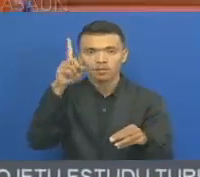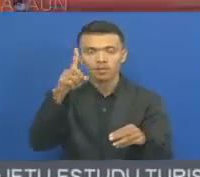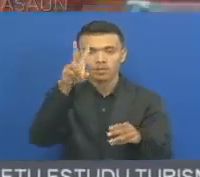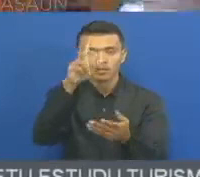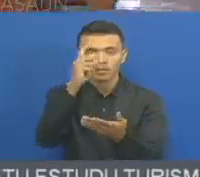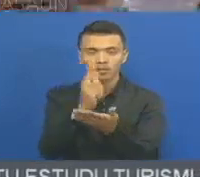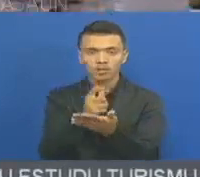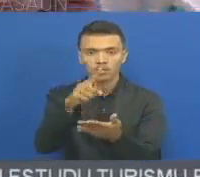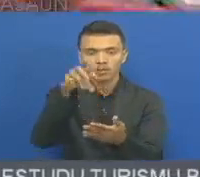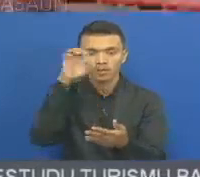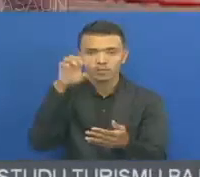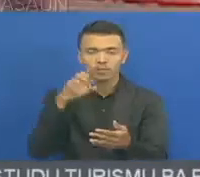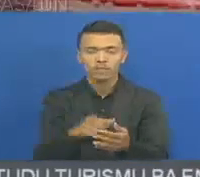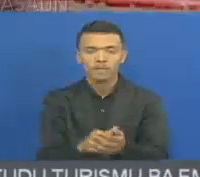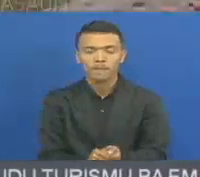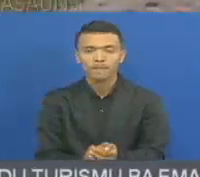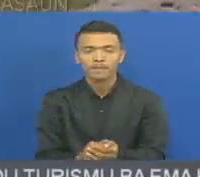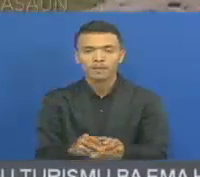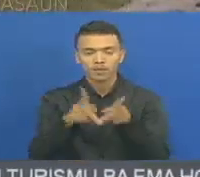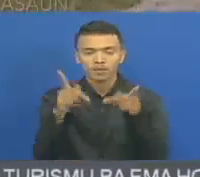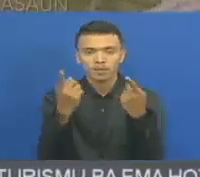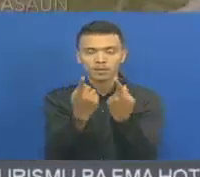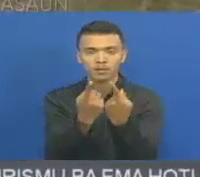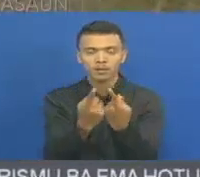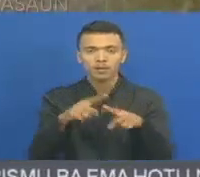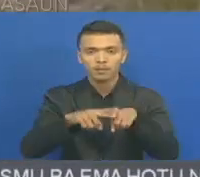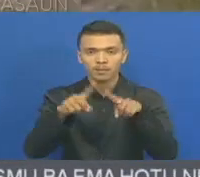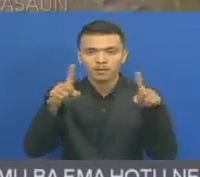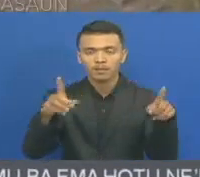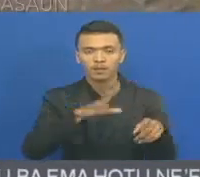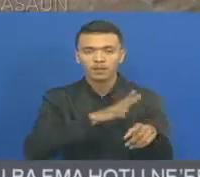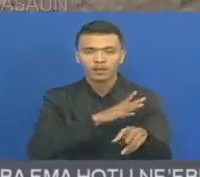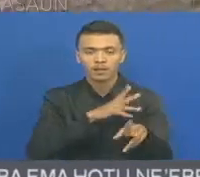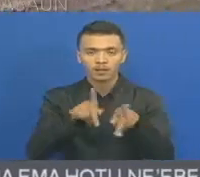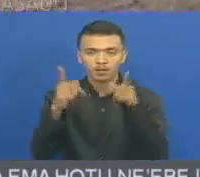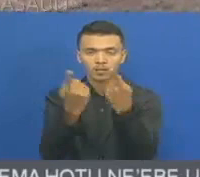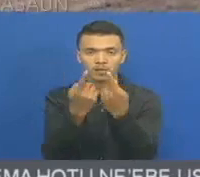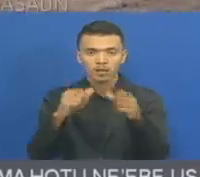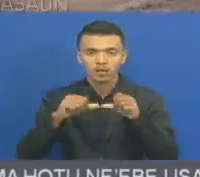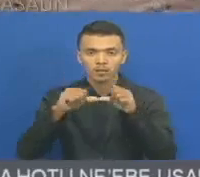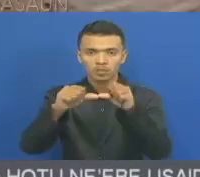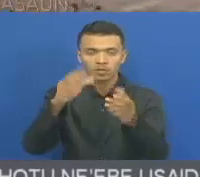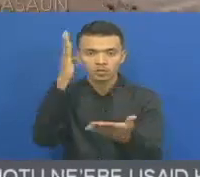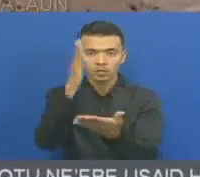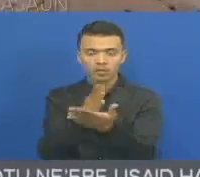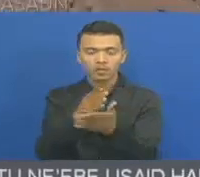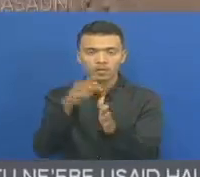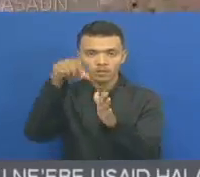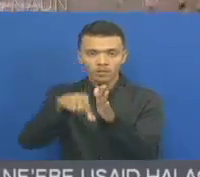argumenta perfuração ba poço la fai companhia atinge ona, mas bem depende ba companhia tu continua ou rapara ona perfuração